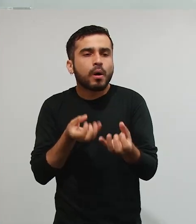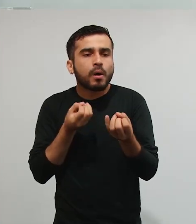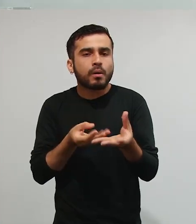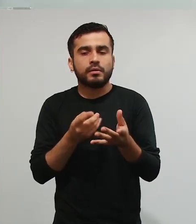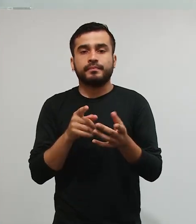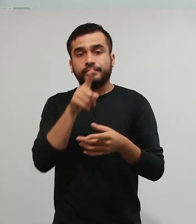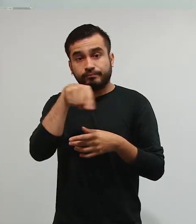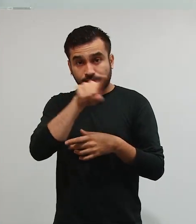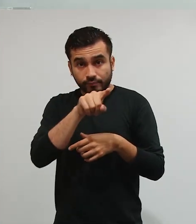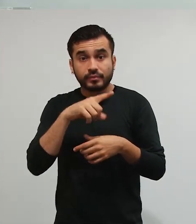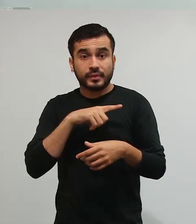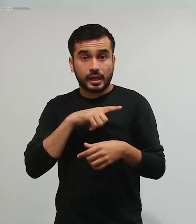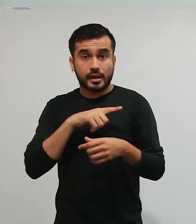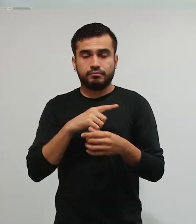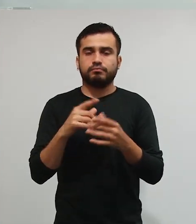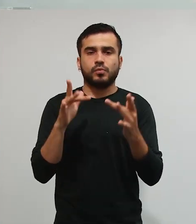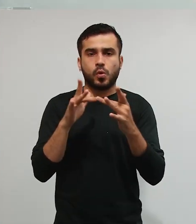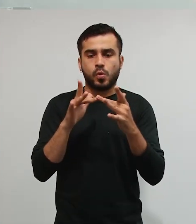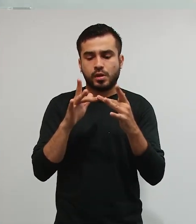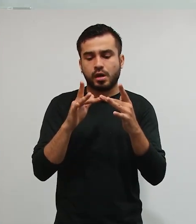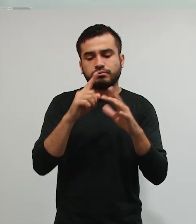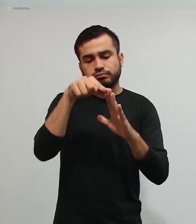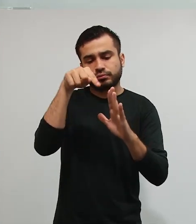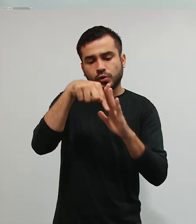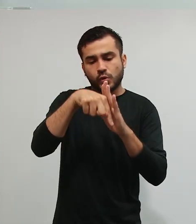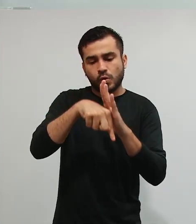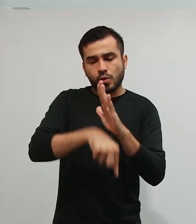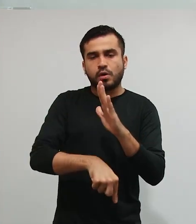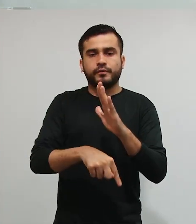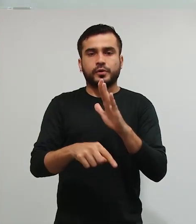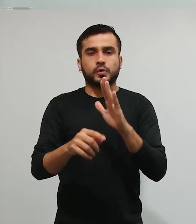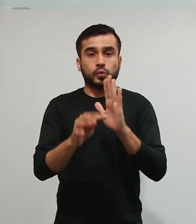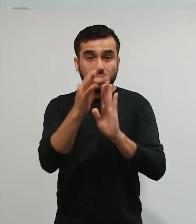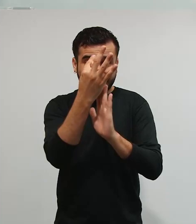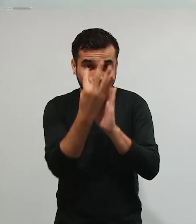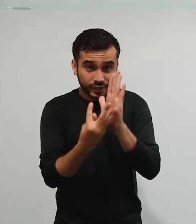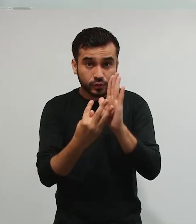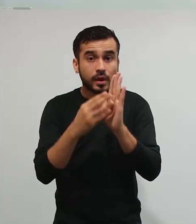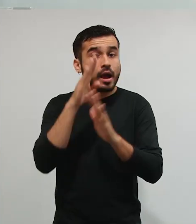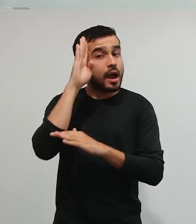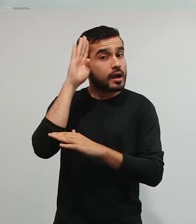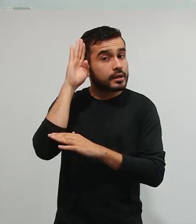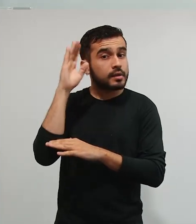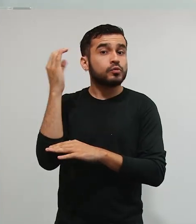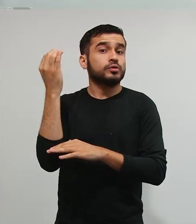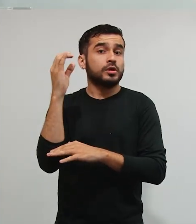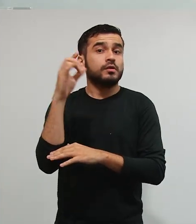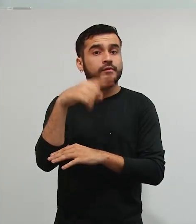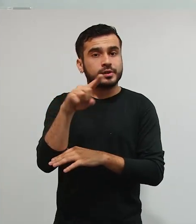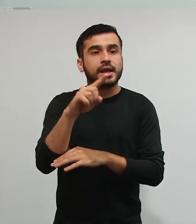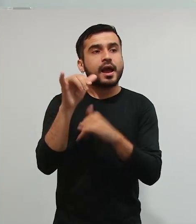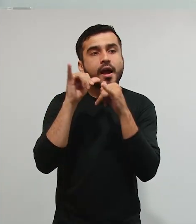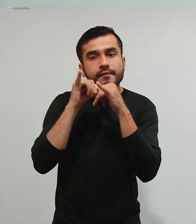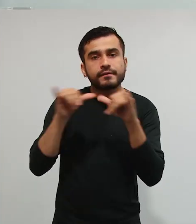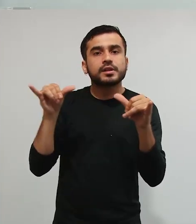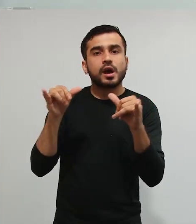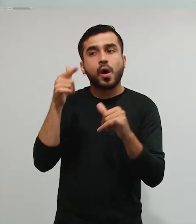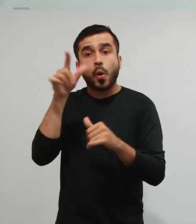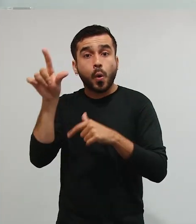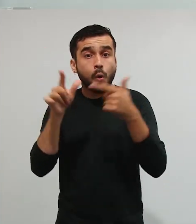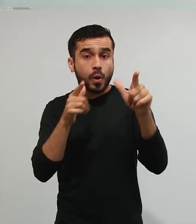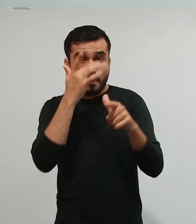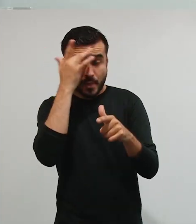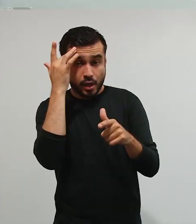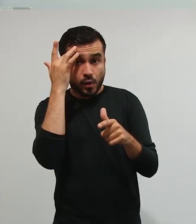se familiarizarem mais profundamente com o texto acadêmico e científico, informar outros pesquisadores